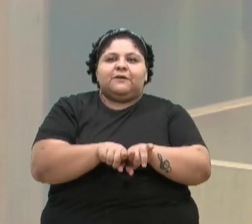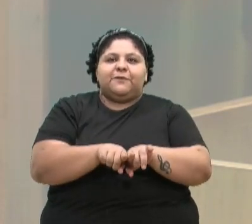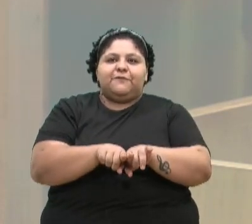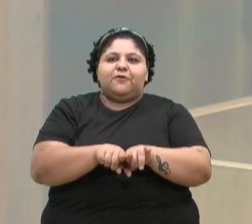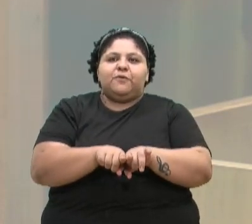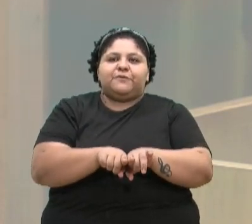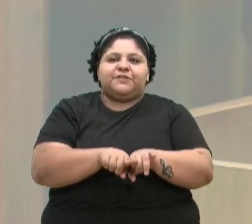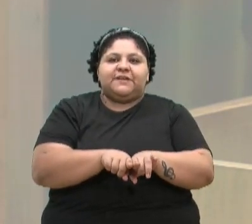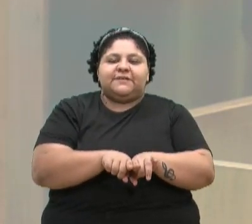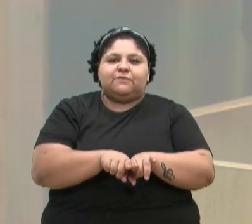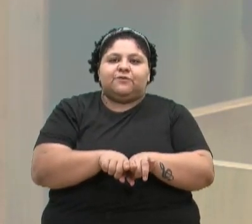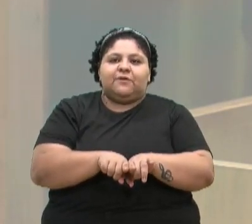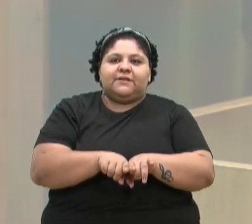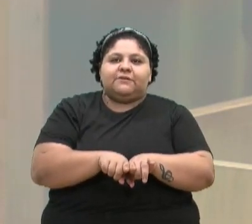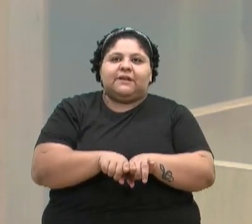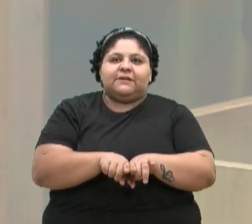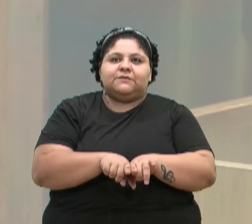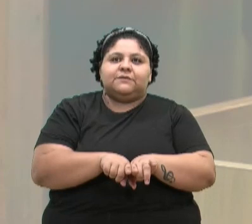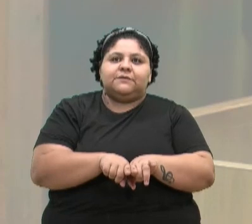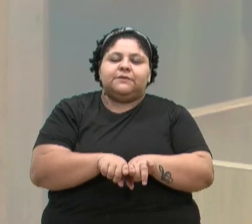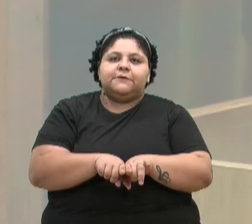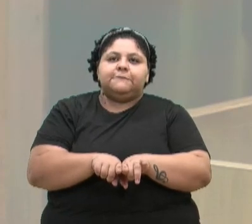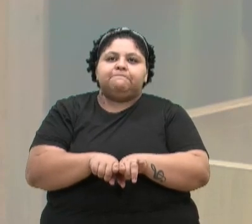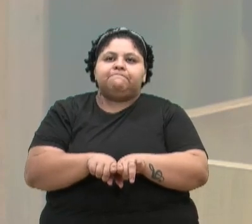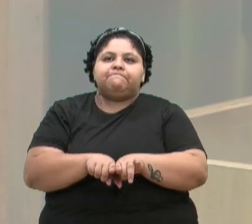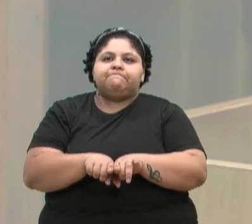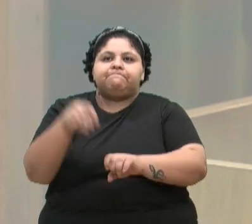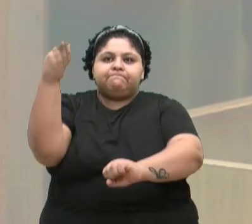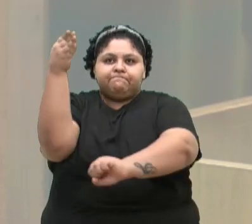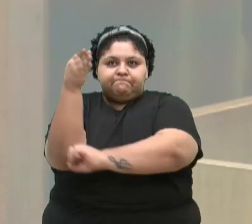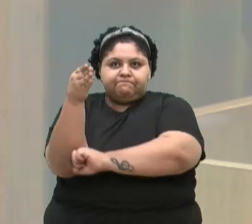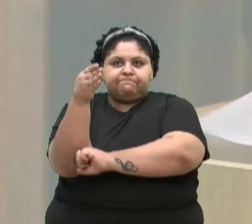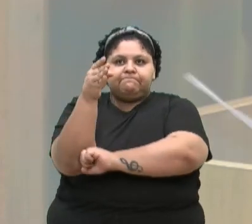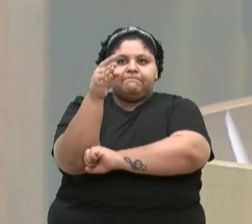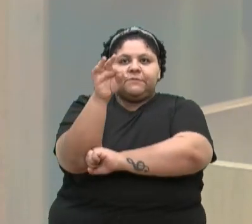de marketing e Global Review Index Hotéis